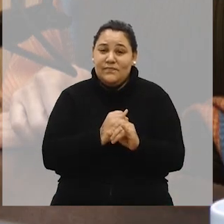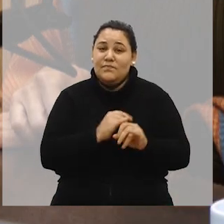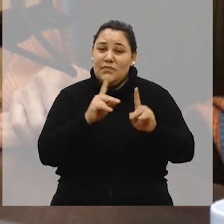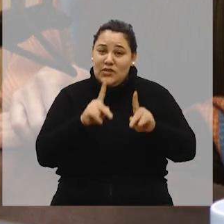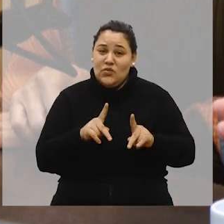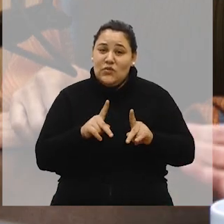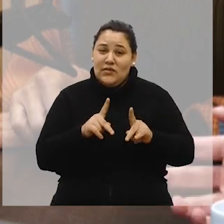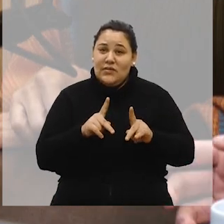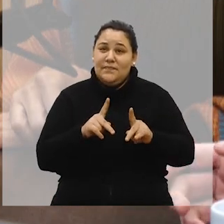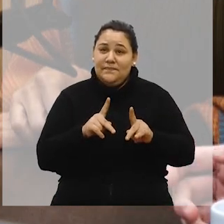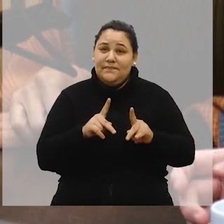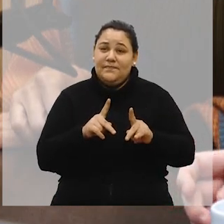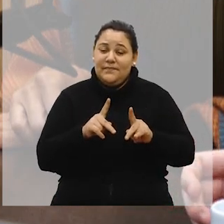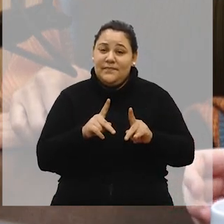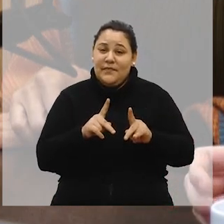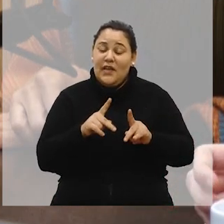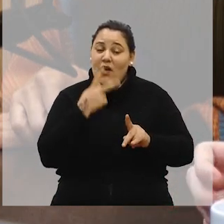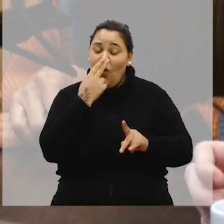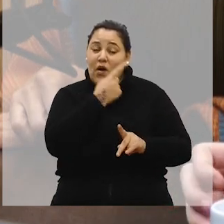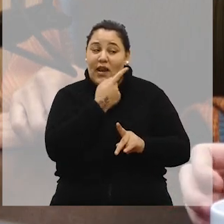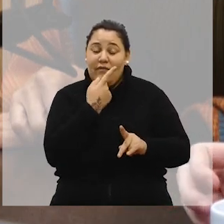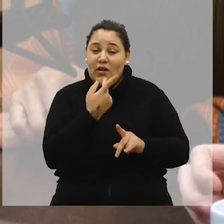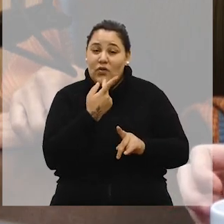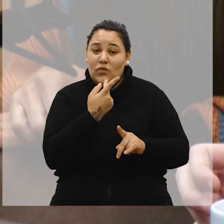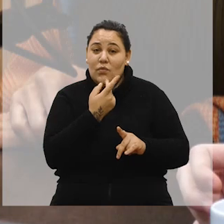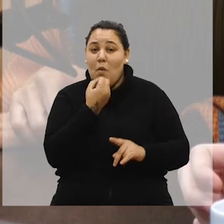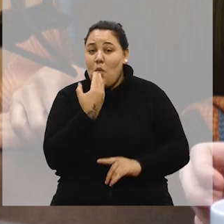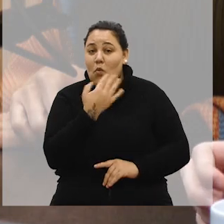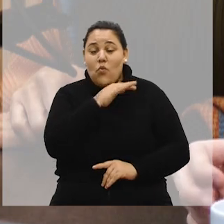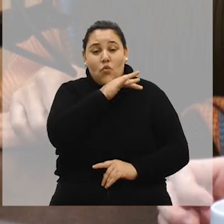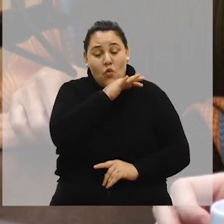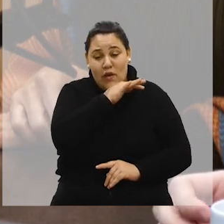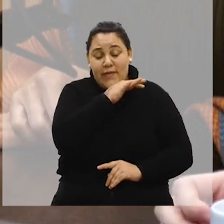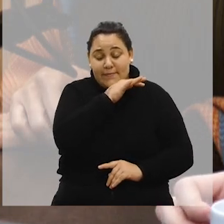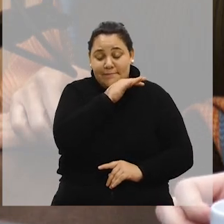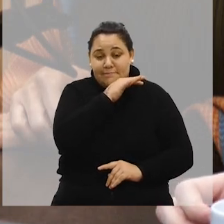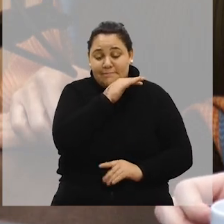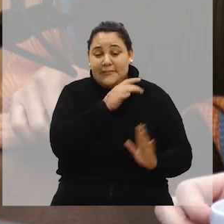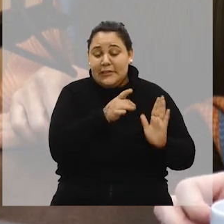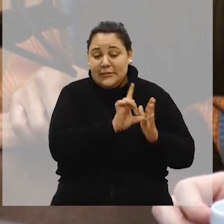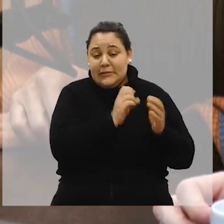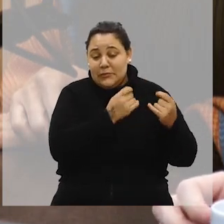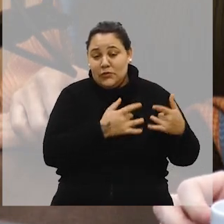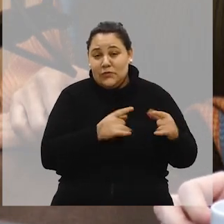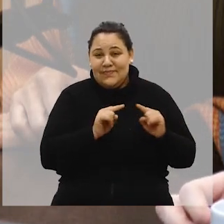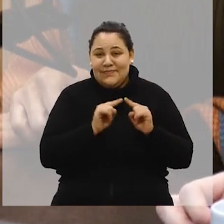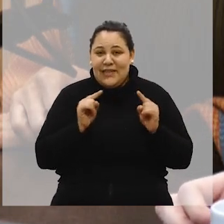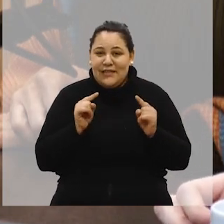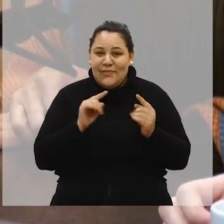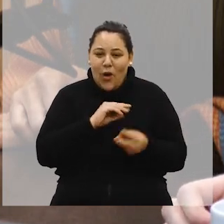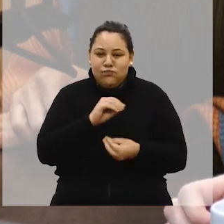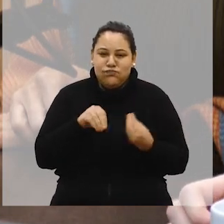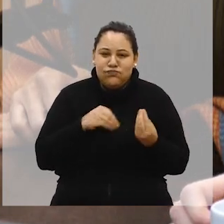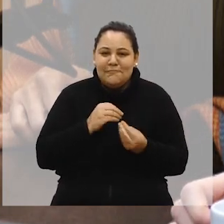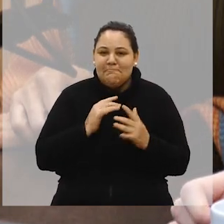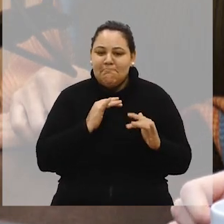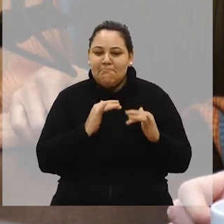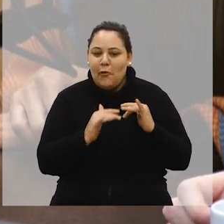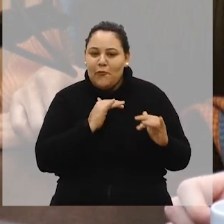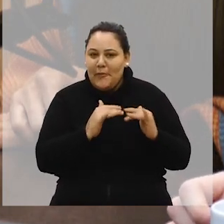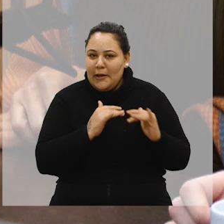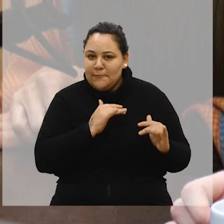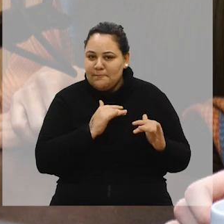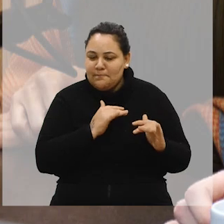ela comentou, é uma faca de dois gumes, porque pode ser usado tanto para o bem quanto para o mal. Mas foi um polarizador de um movimento